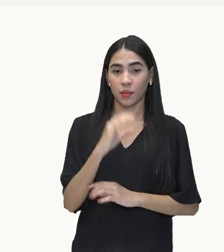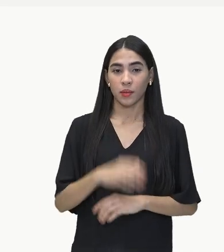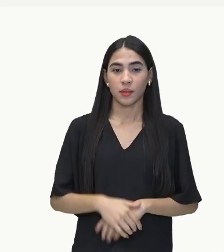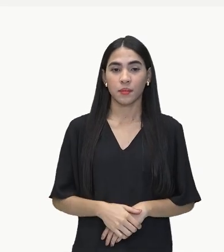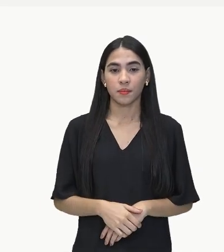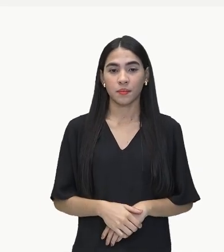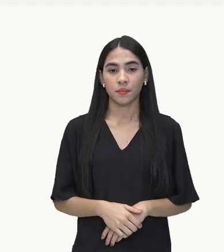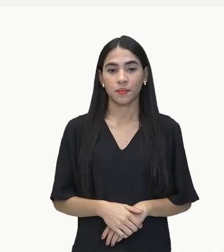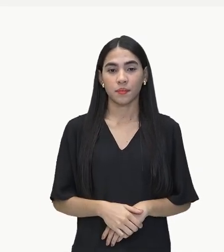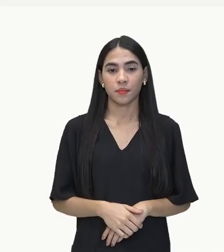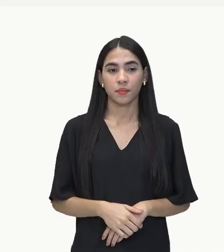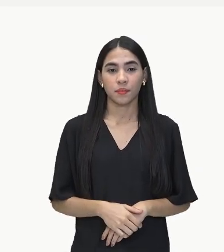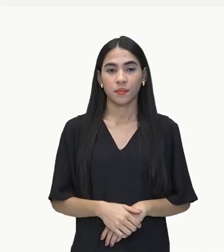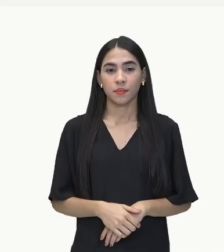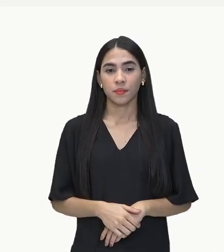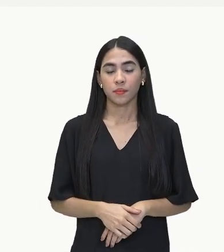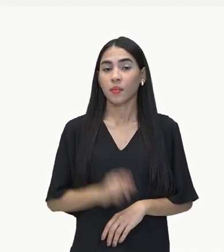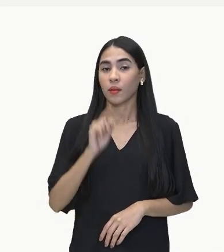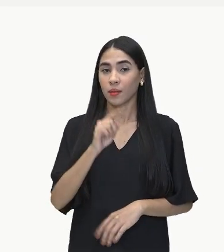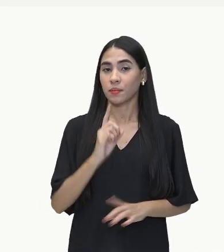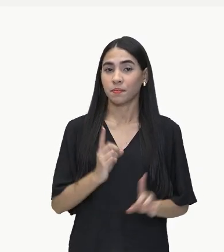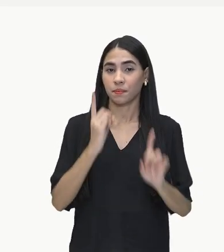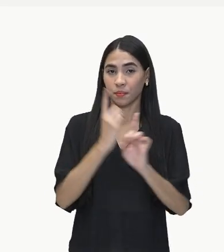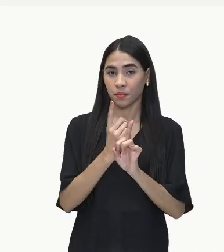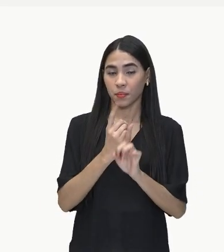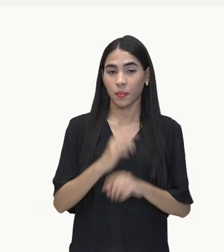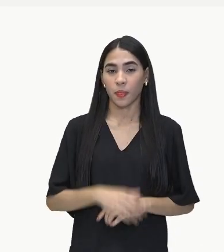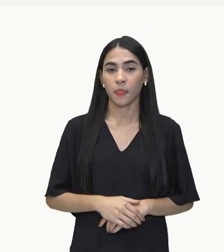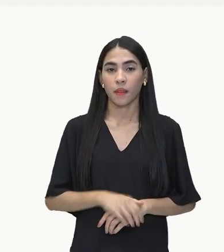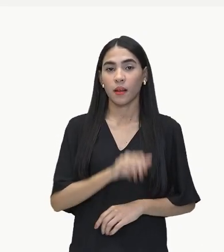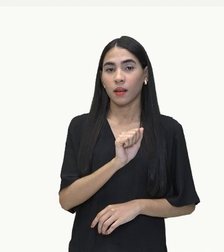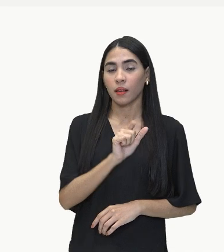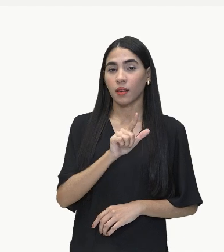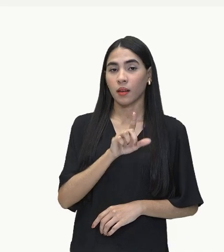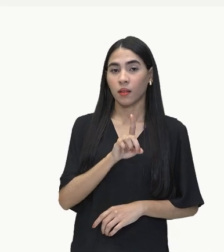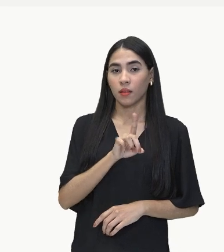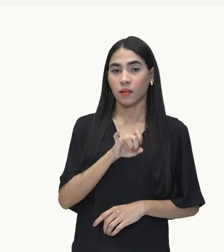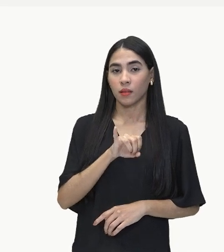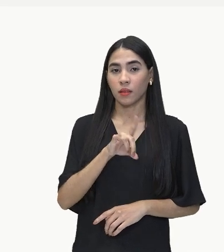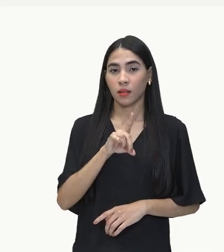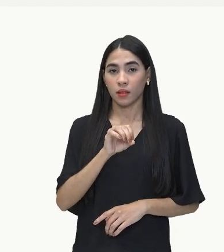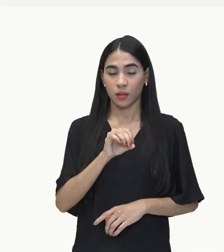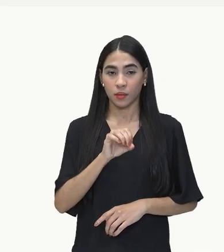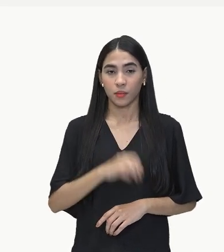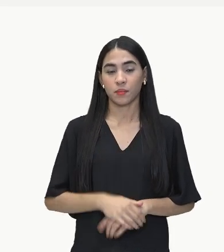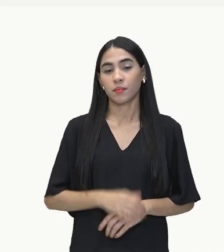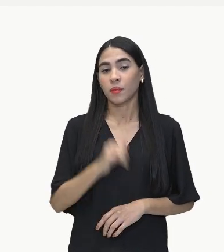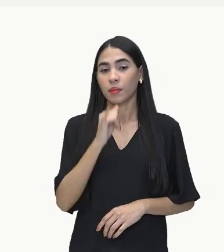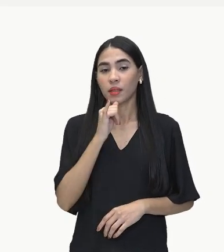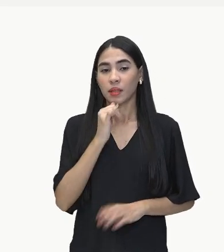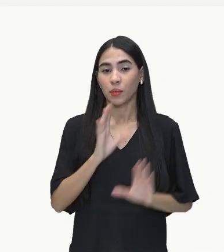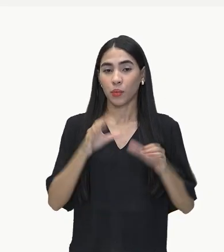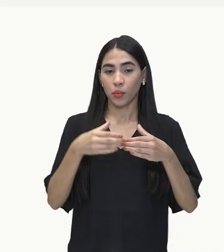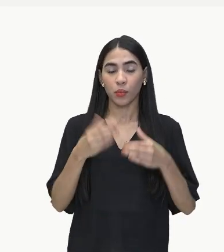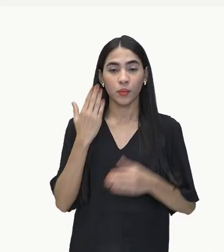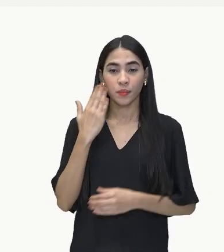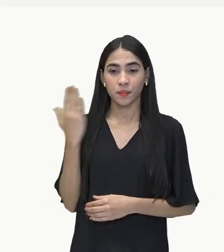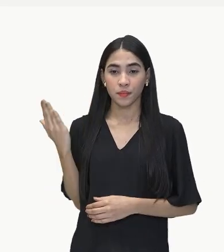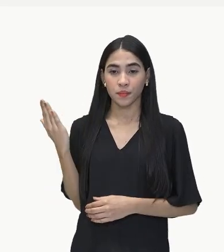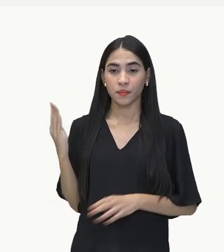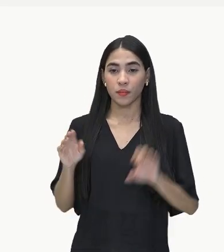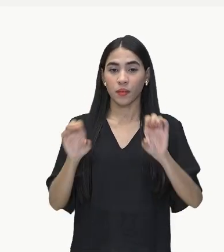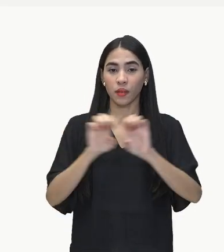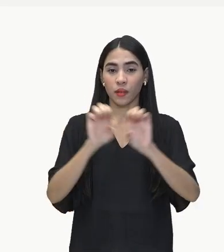E você identifica um aldeído por esse grupo aqui, a